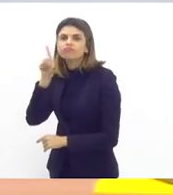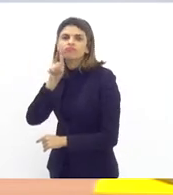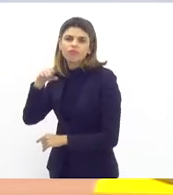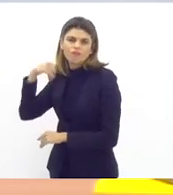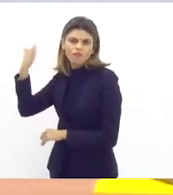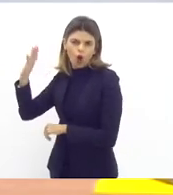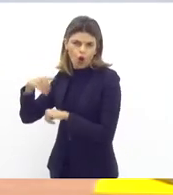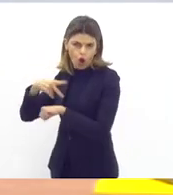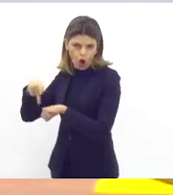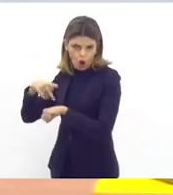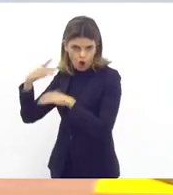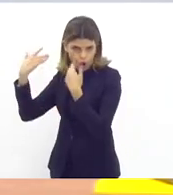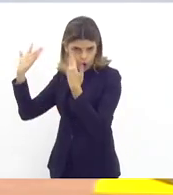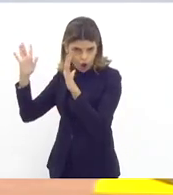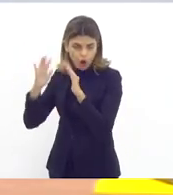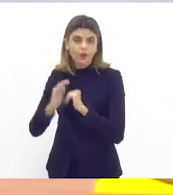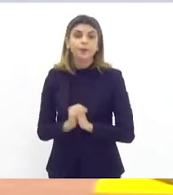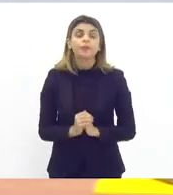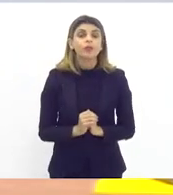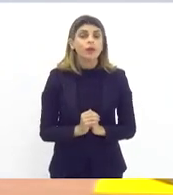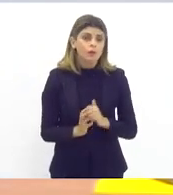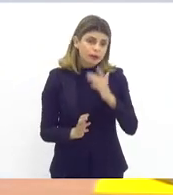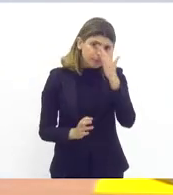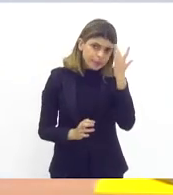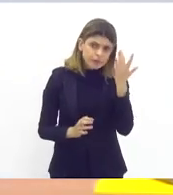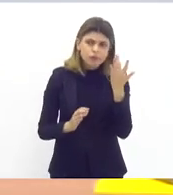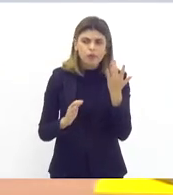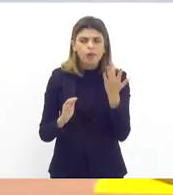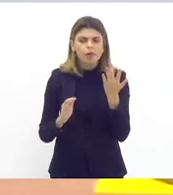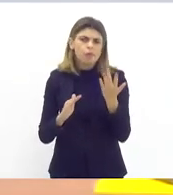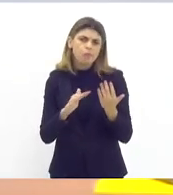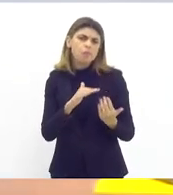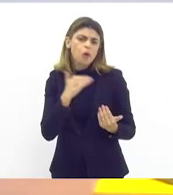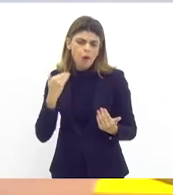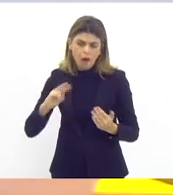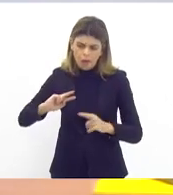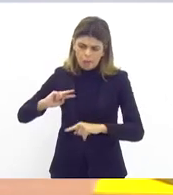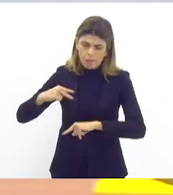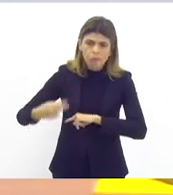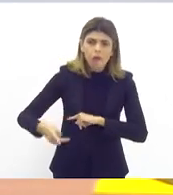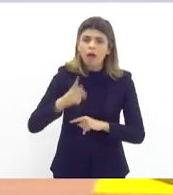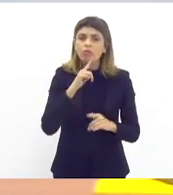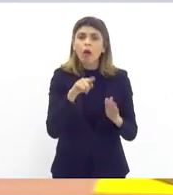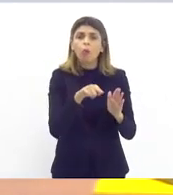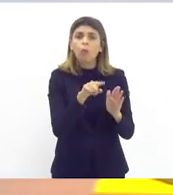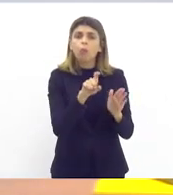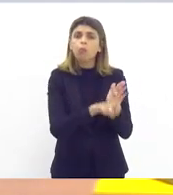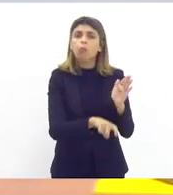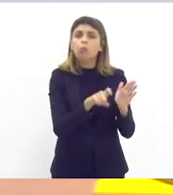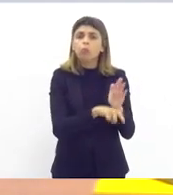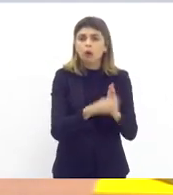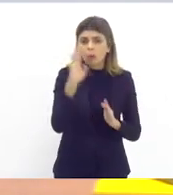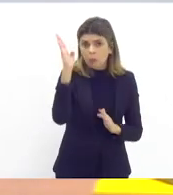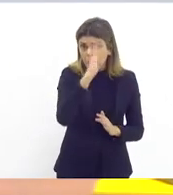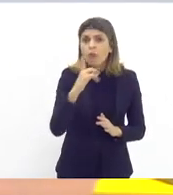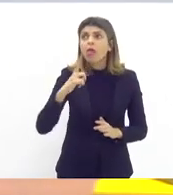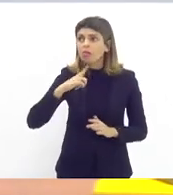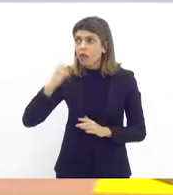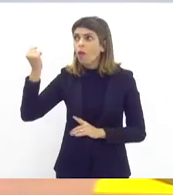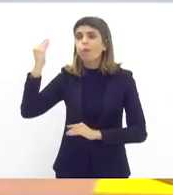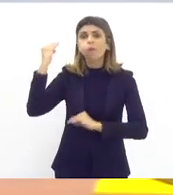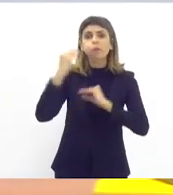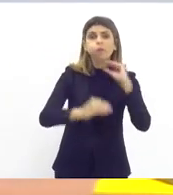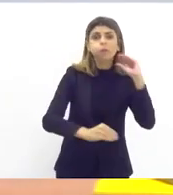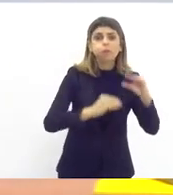acontece casos que você difere para sempre. A pessoa morre, transfere para o filho, mas você nunca tributa nada no Brasil, mesmo quando essa empresa está fazendo aplicação financeira, por